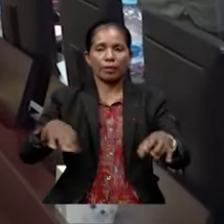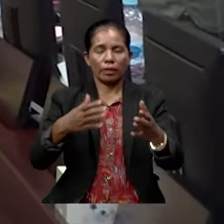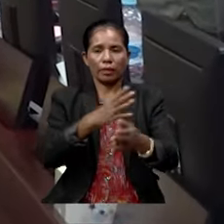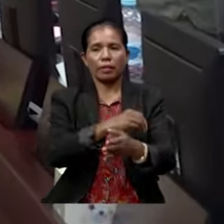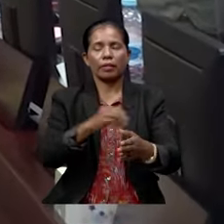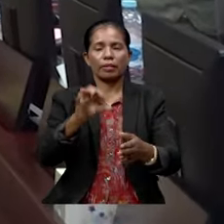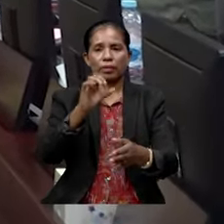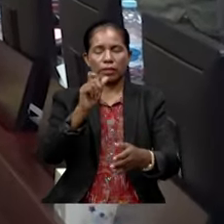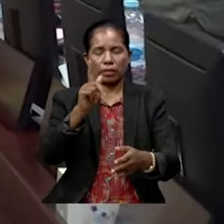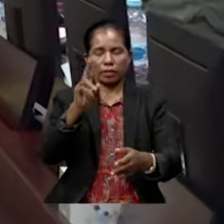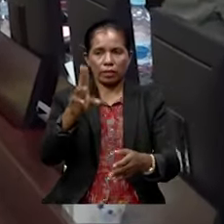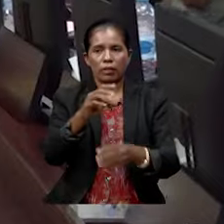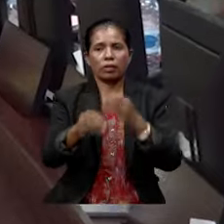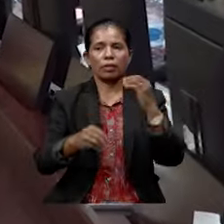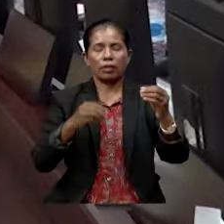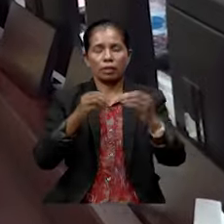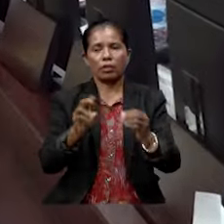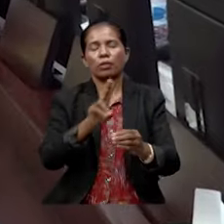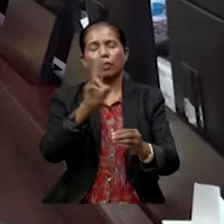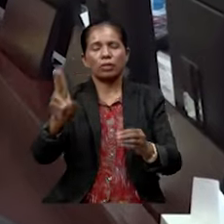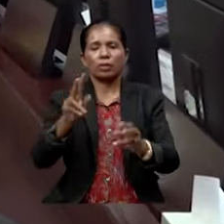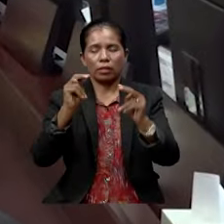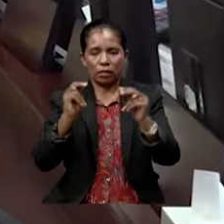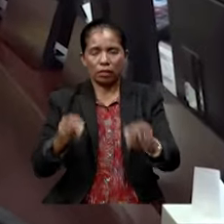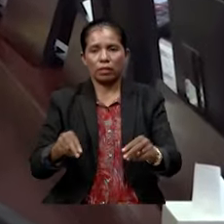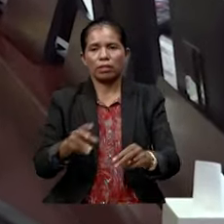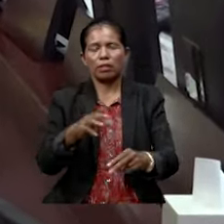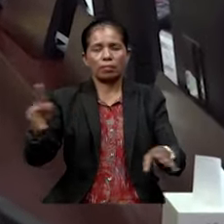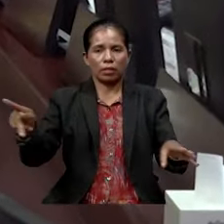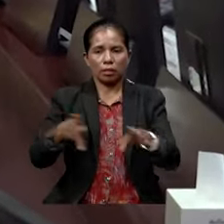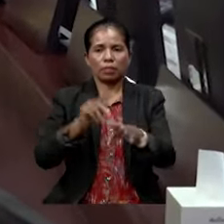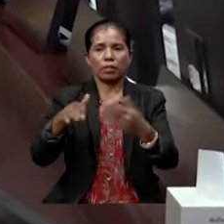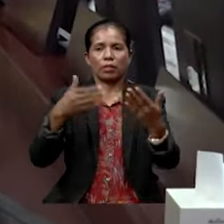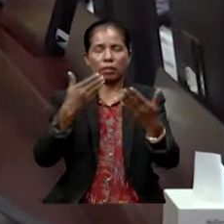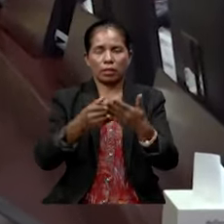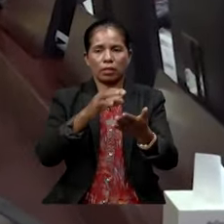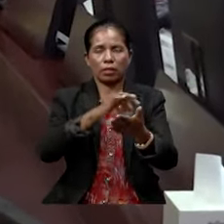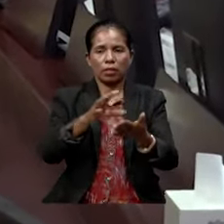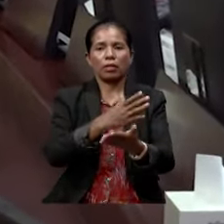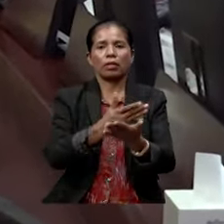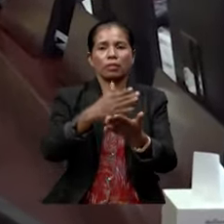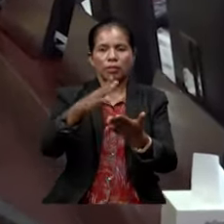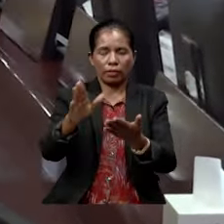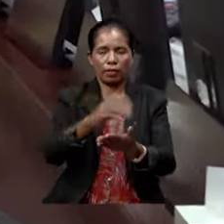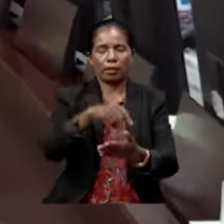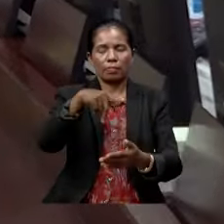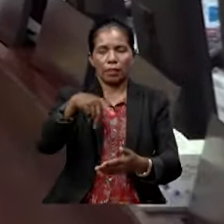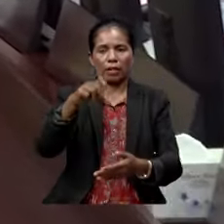Francisco da Costa Monteiro Conaba aquisição interesse participativo Sira e a contrato fai produção